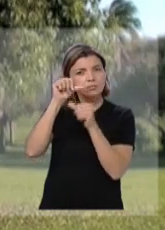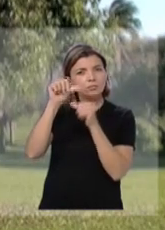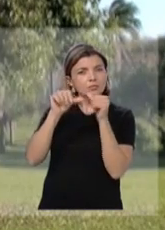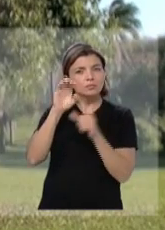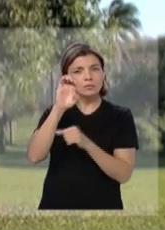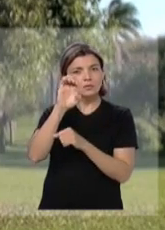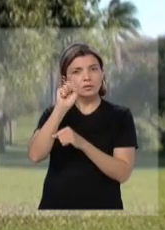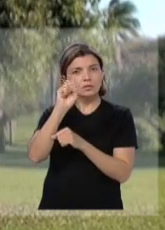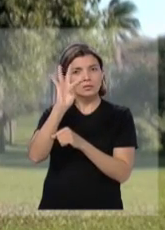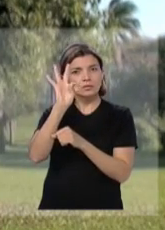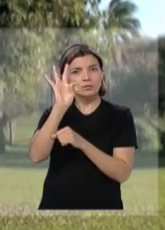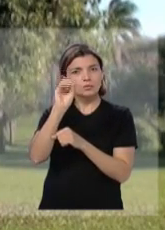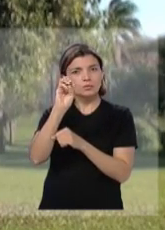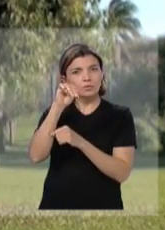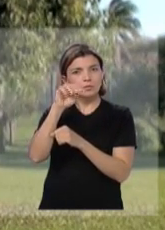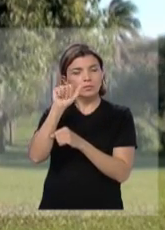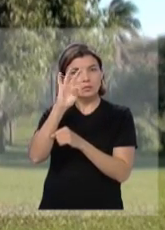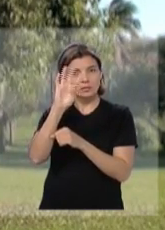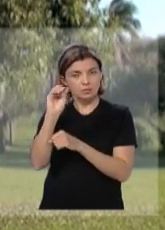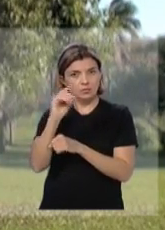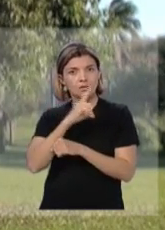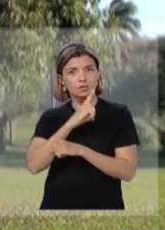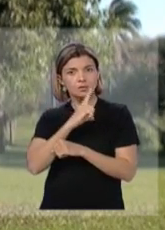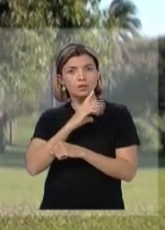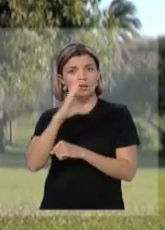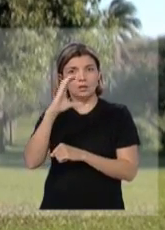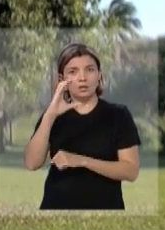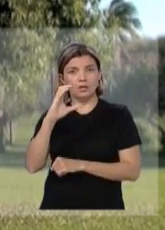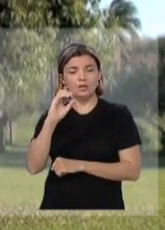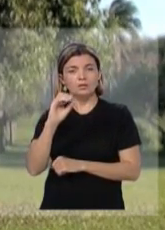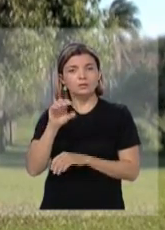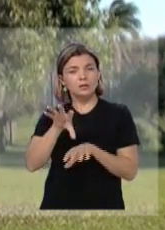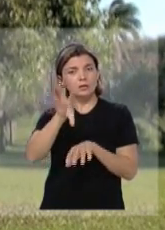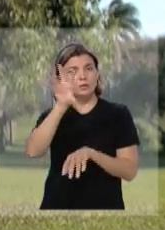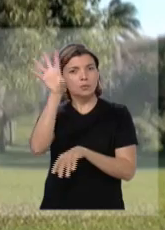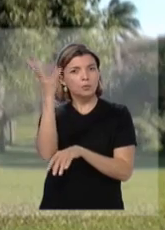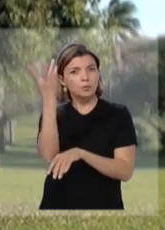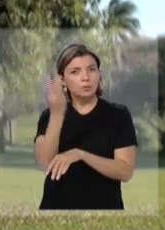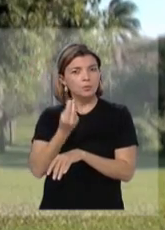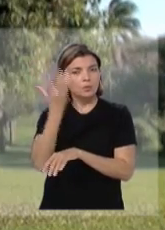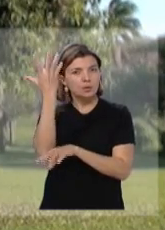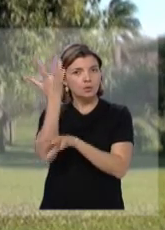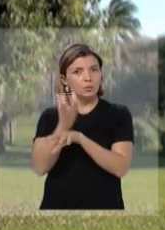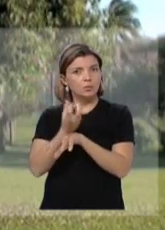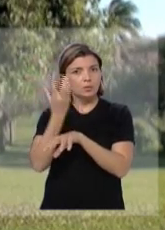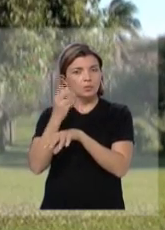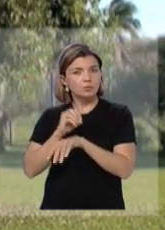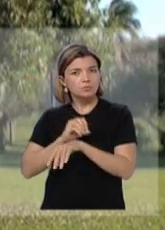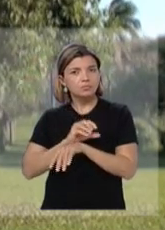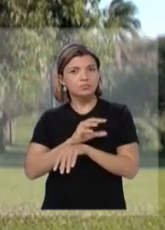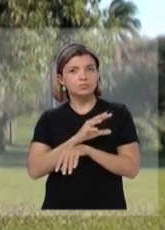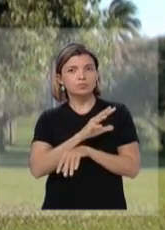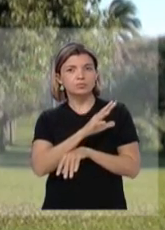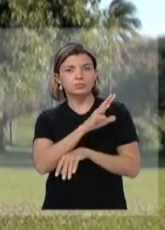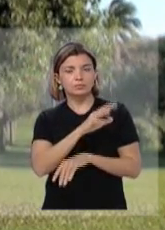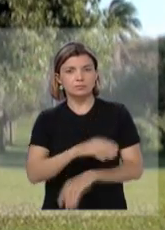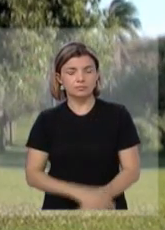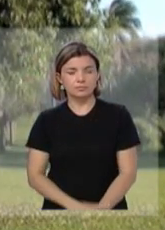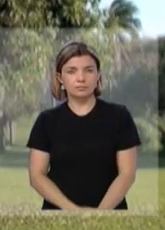chamadas de estômatos. O gás carbônico é produzido durante a respiração celular e durante a